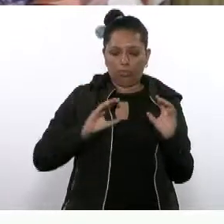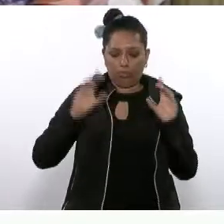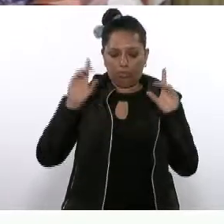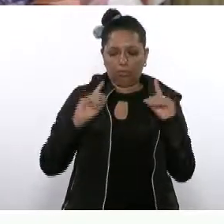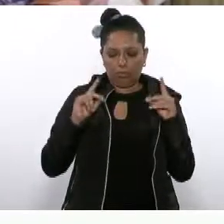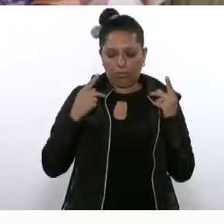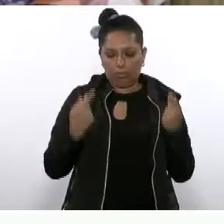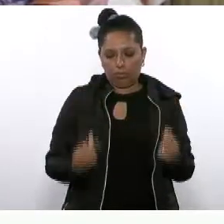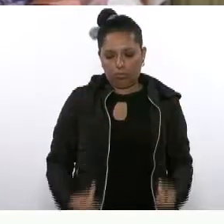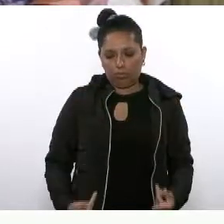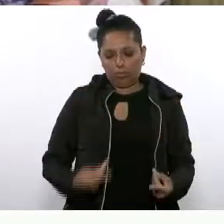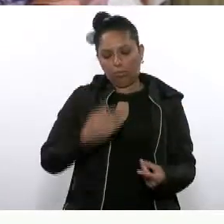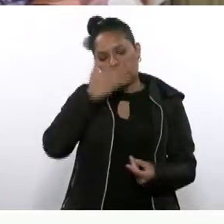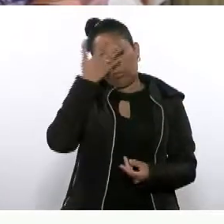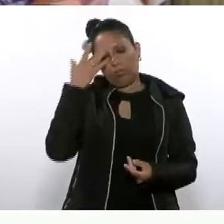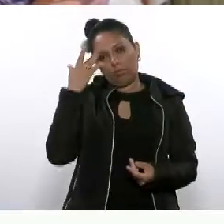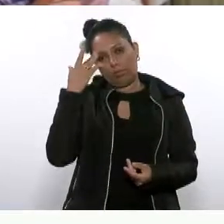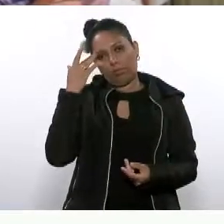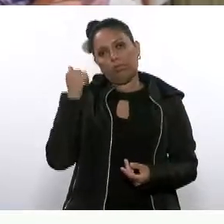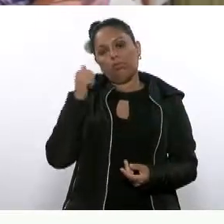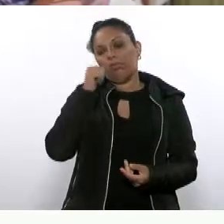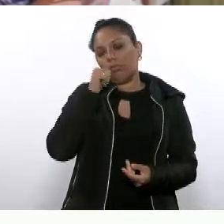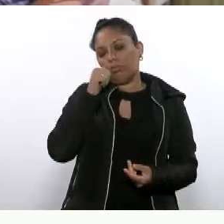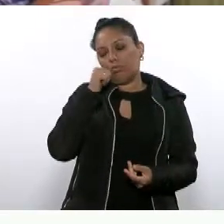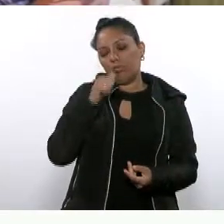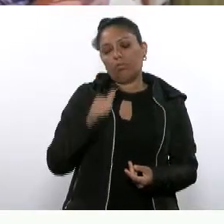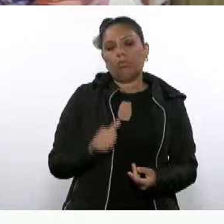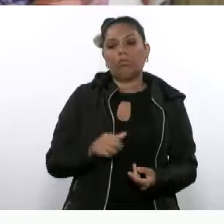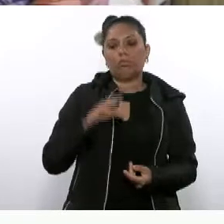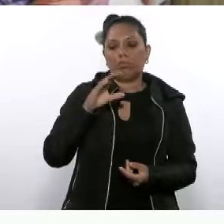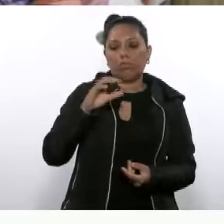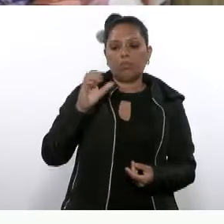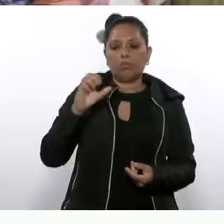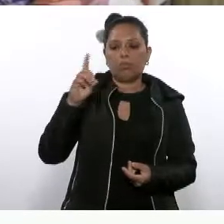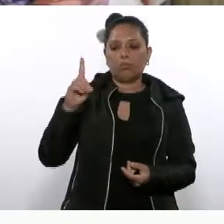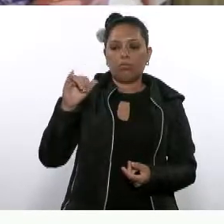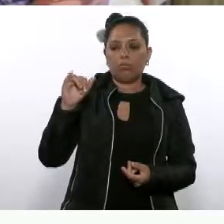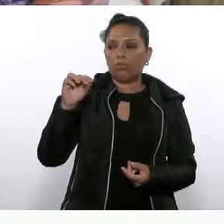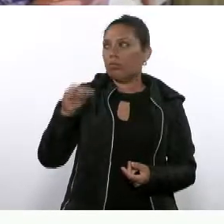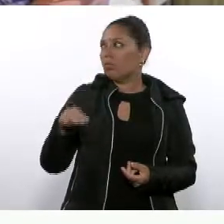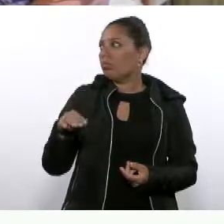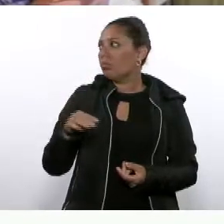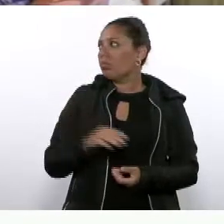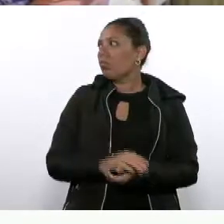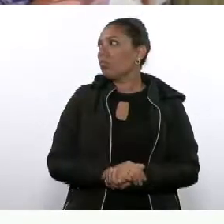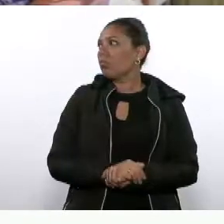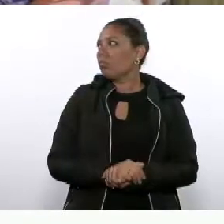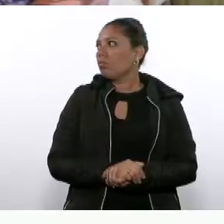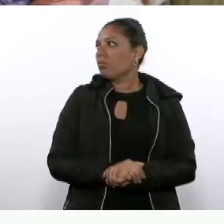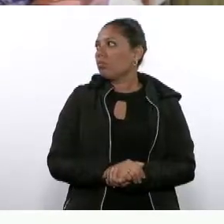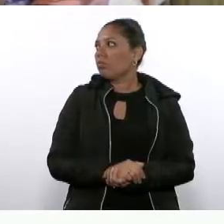Comissão Estadual dos Direitos da Mulher, o CEDIM, Conselho, desculpe. Tá? E um prazo para